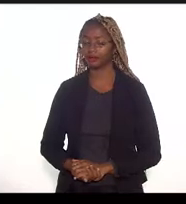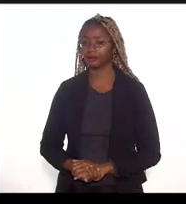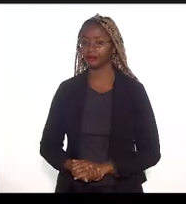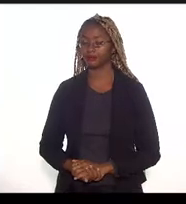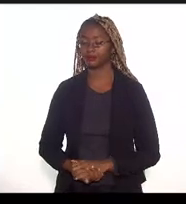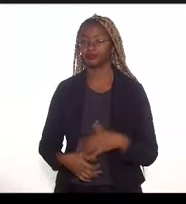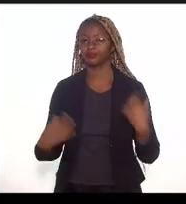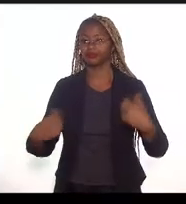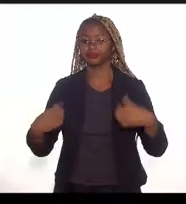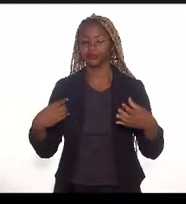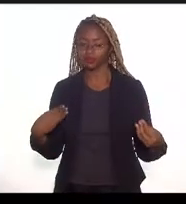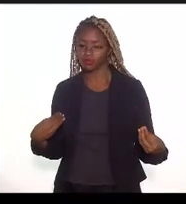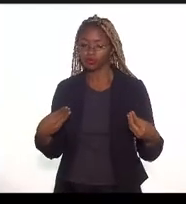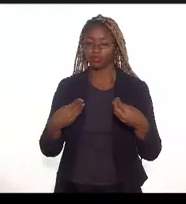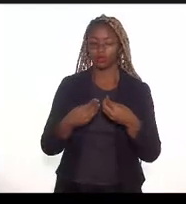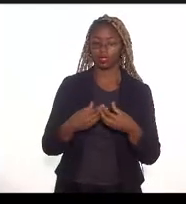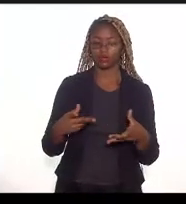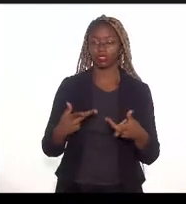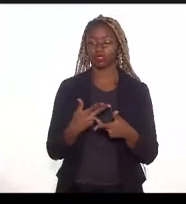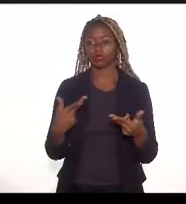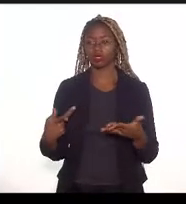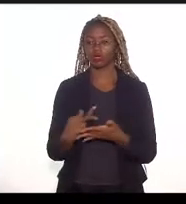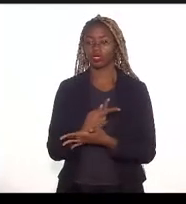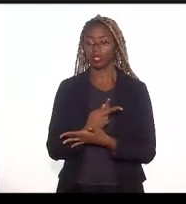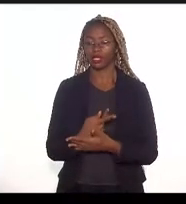próximo dos acontecimentos.